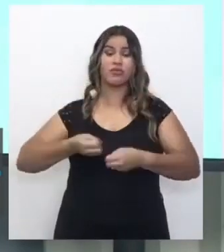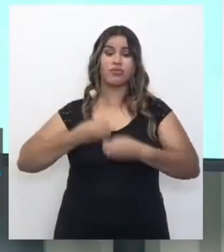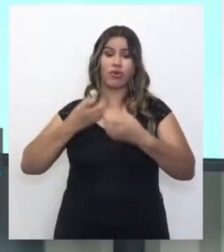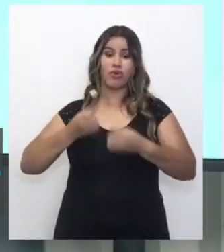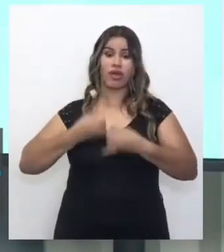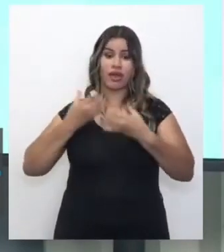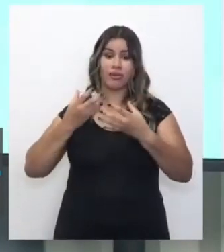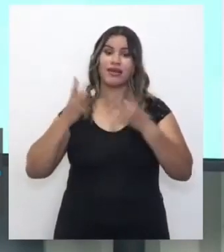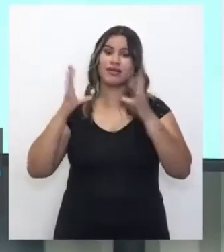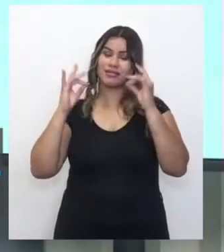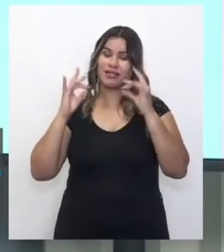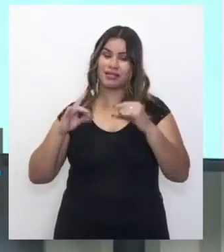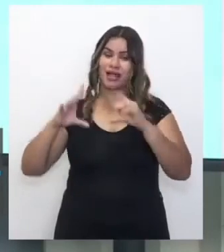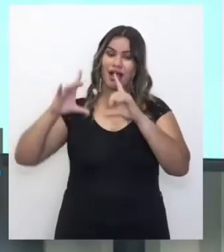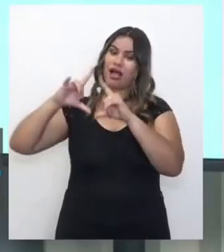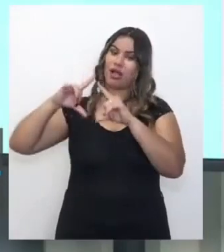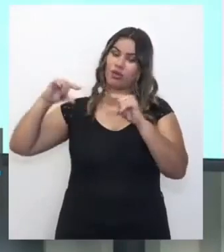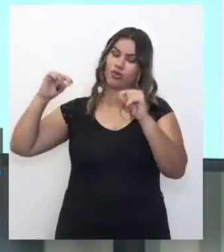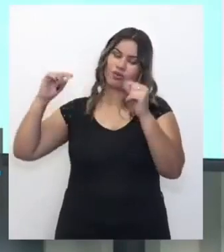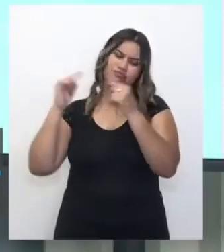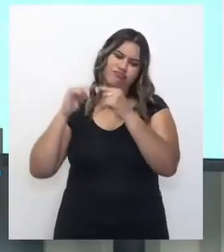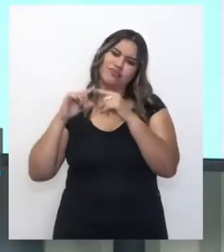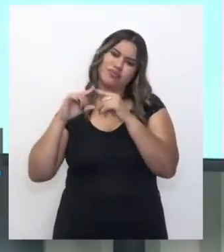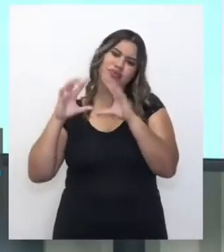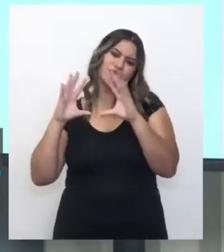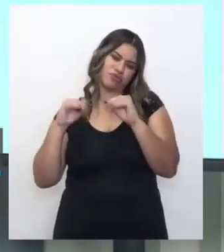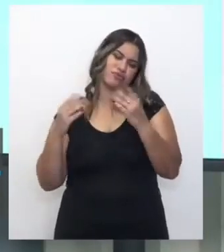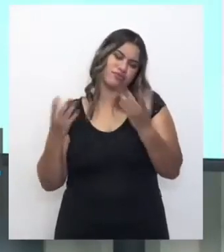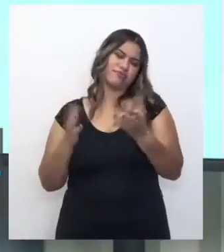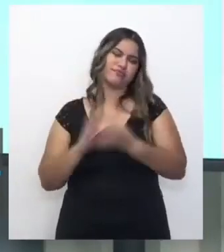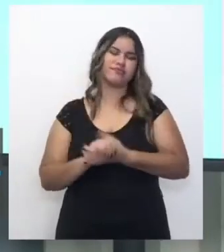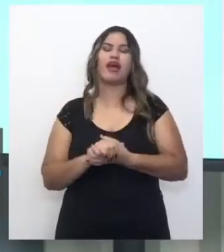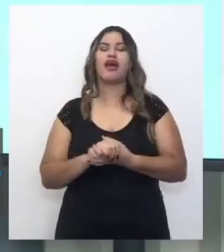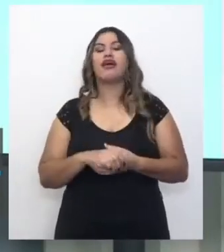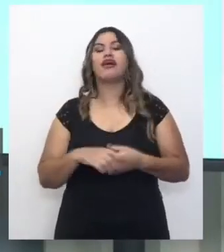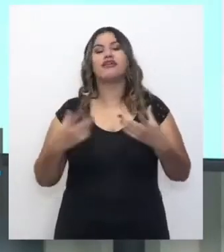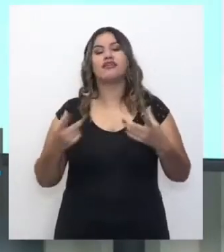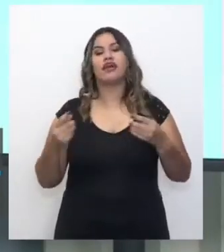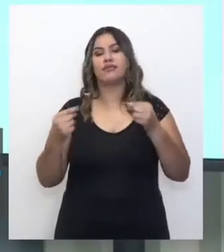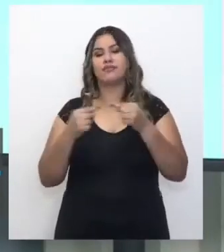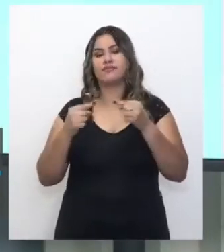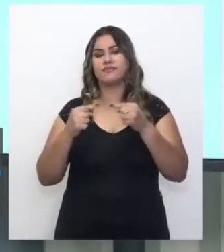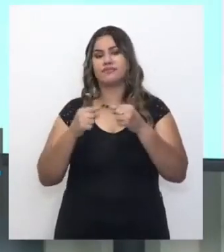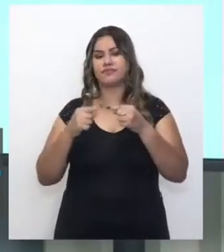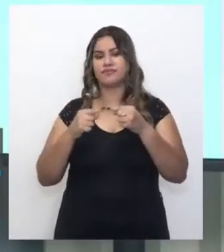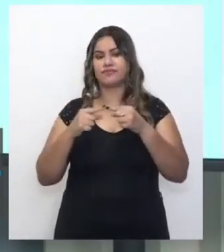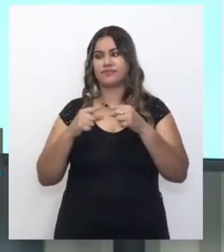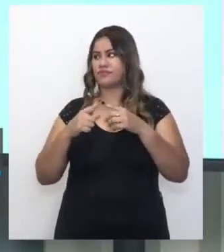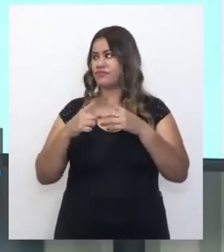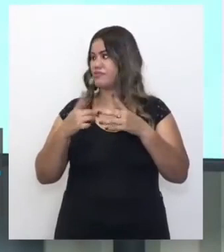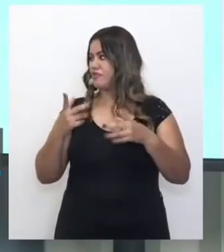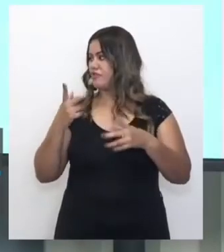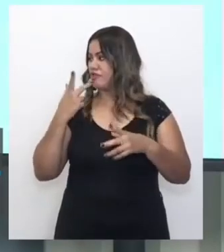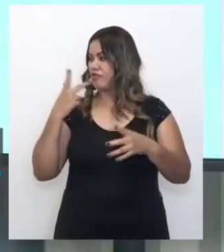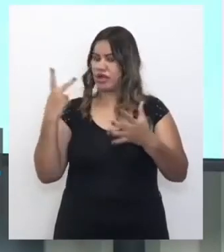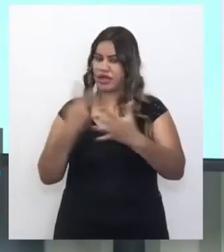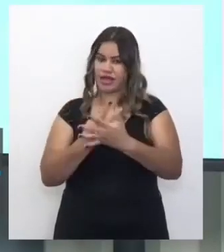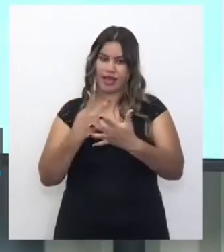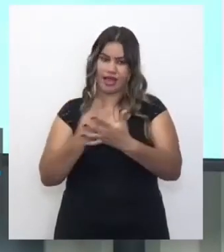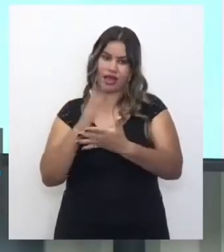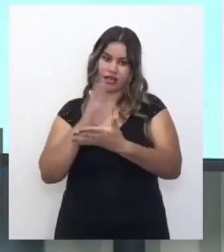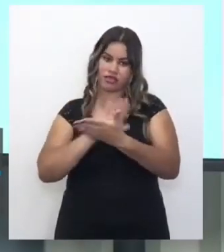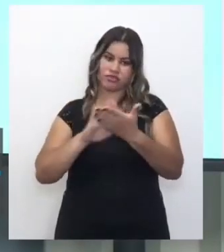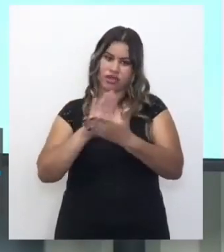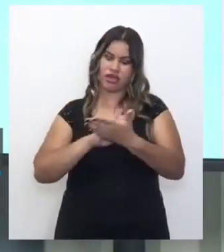poema acaba descrevendo a lua, que faz parte, né, desse ambiente noturno. Então ela colocou aí lua, e não está errado, faz parte